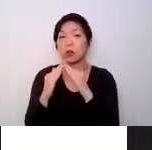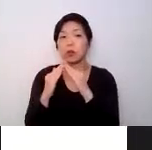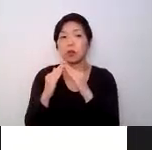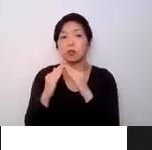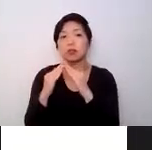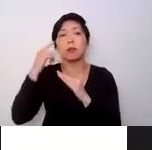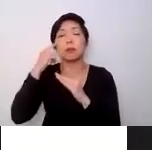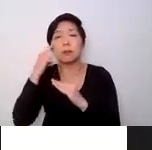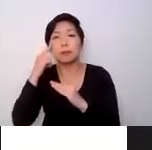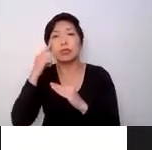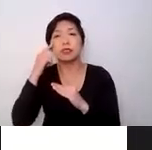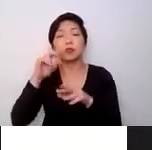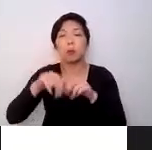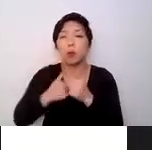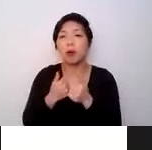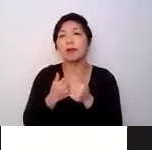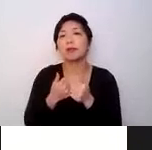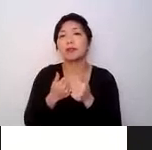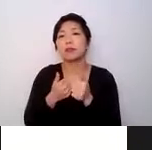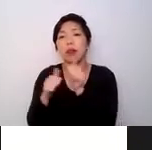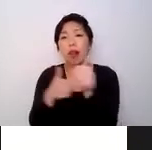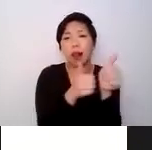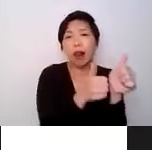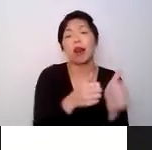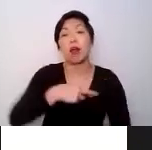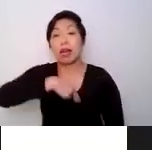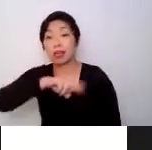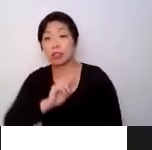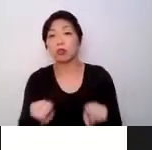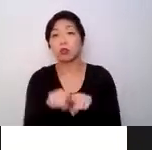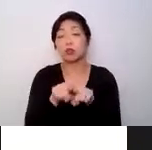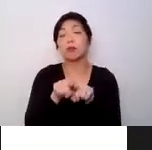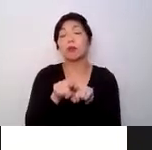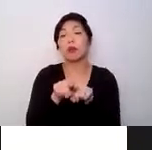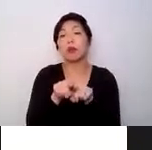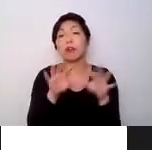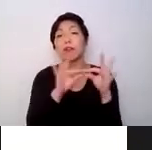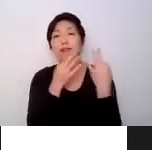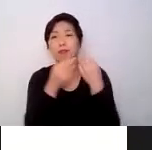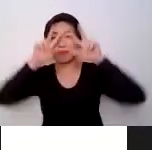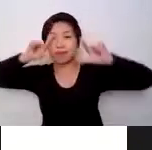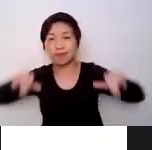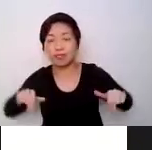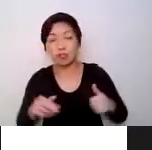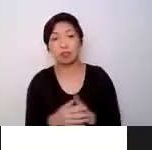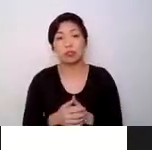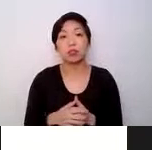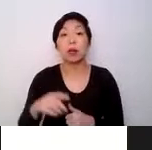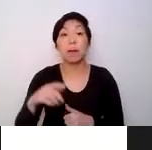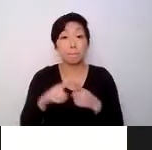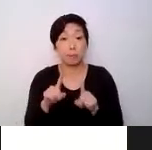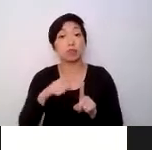perseguições étnicas e religiosas trazendo na bagagem uma experiência econômica e comercial muito grande